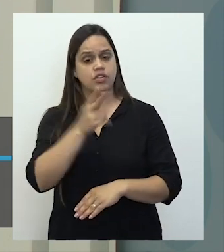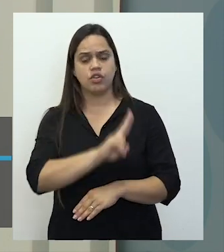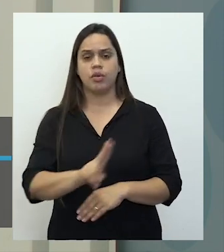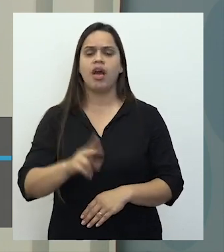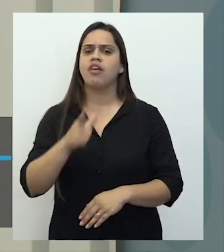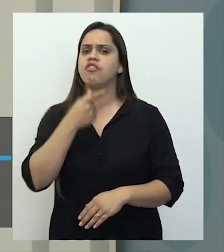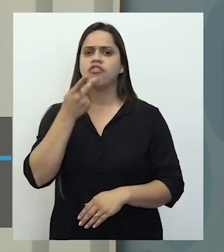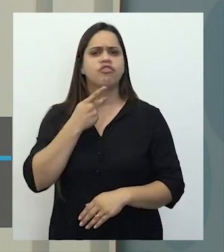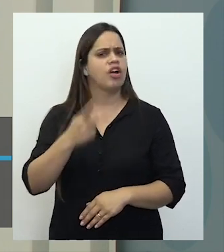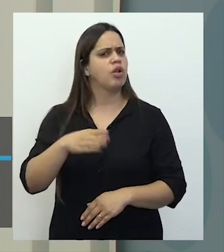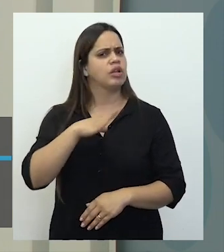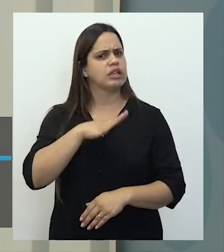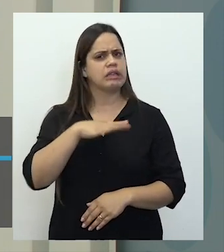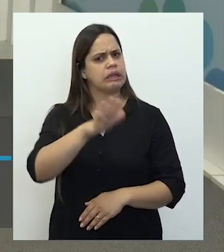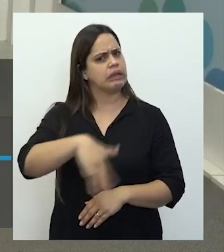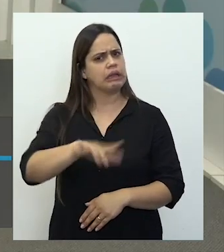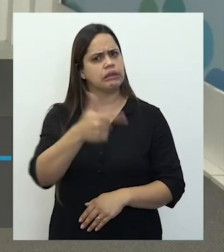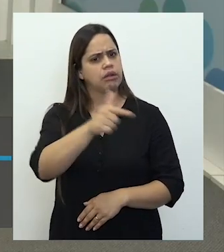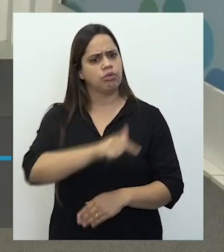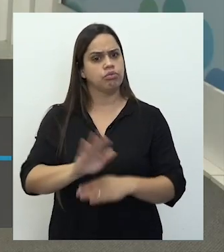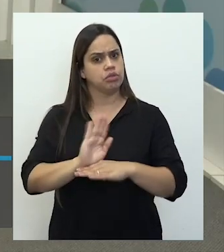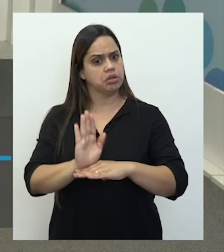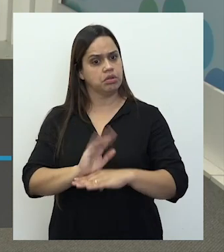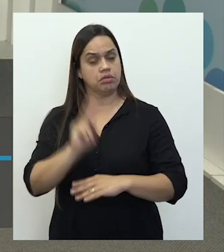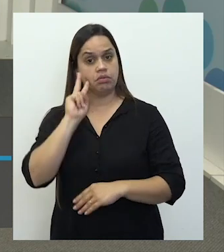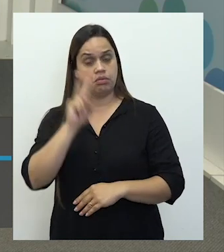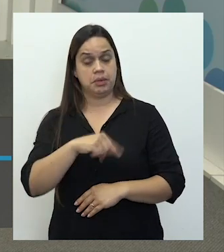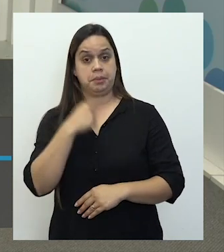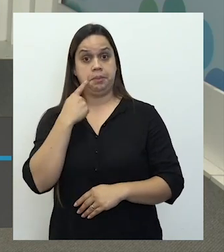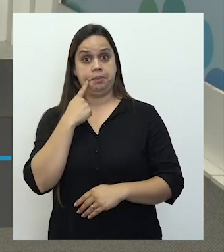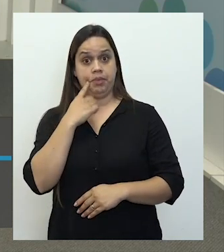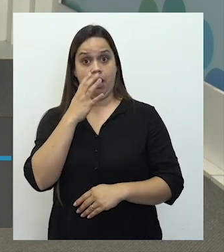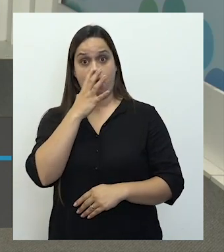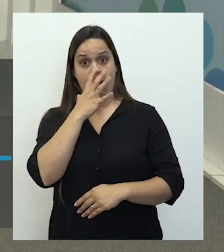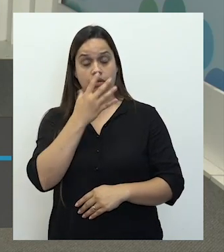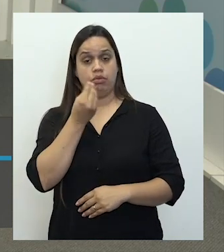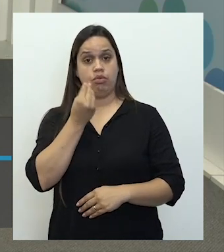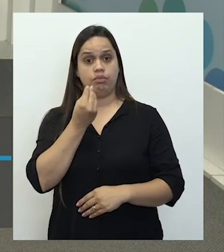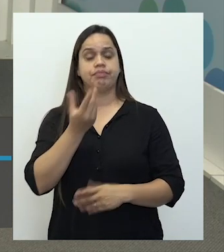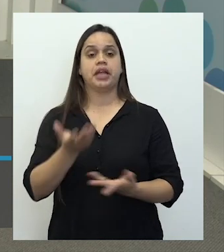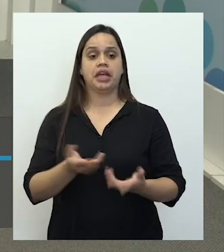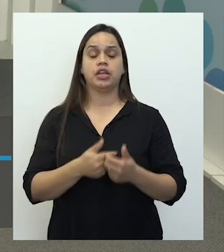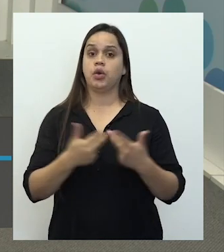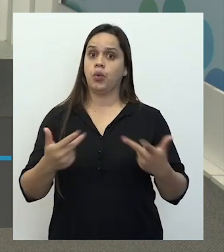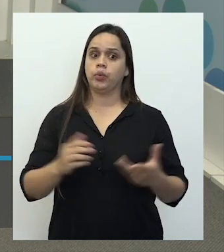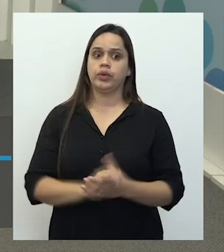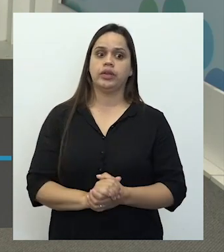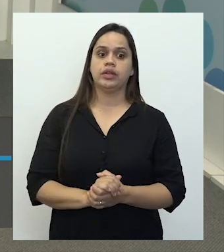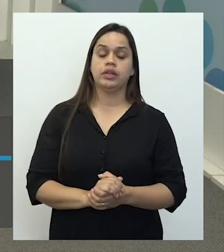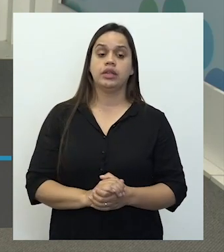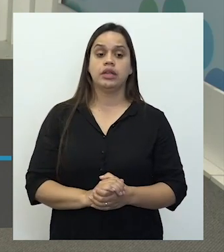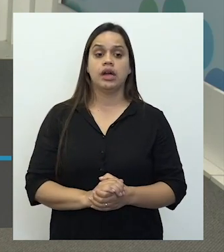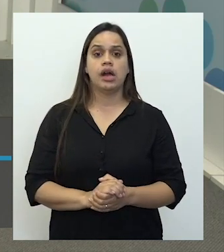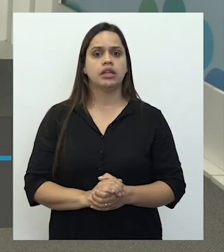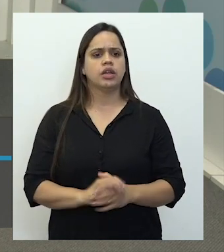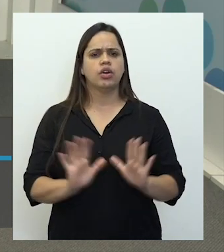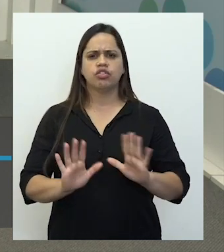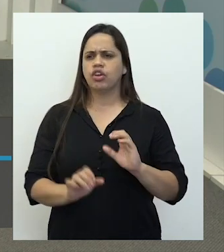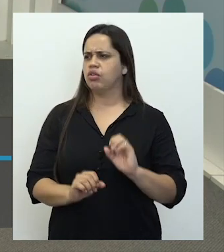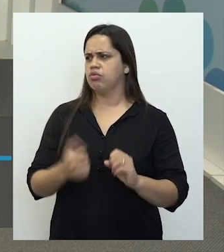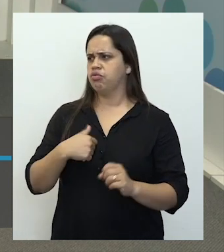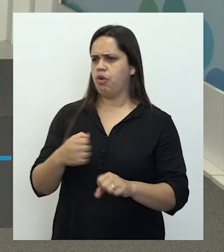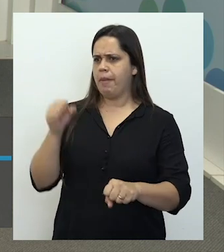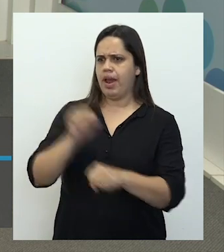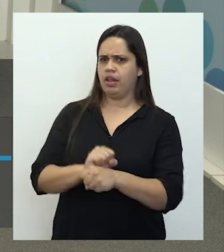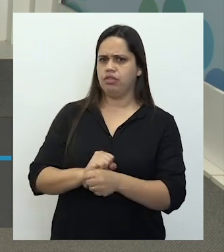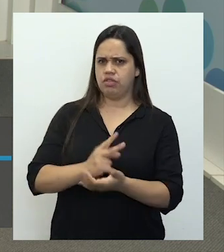que na cidade dela não tem cinema. Gente, olha que coisa, né? Vamos mais uma pergunta? Eu acho que eu não vou parar, não, mas eu vou fazer direto, né? Acho que dá para fazer,